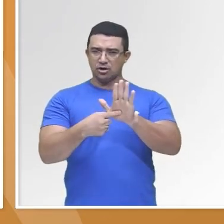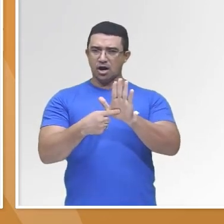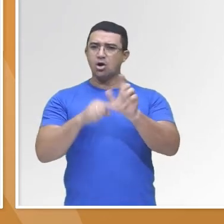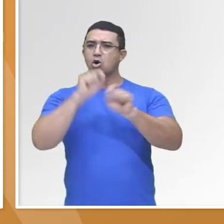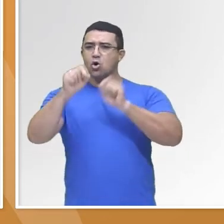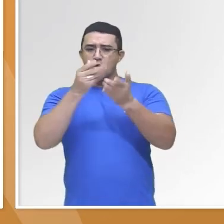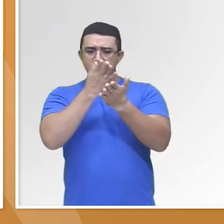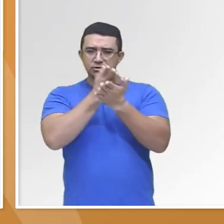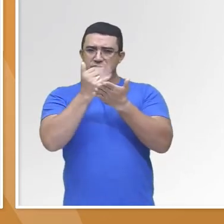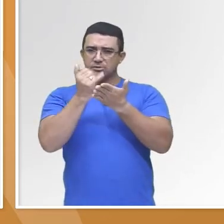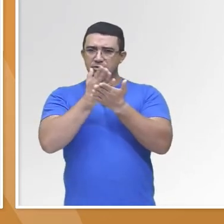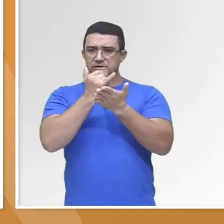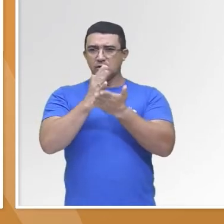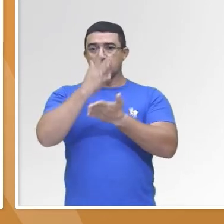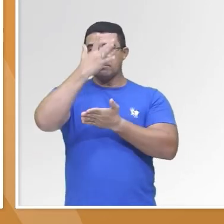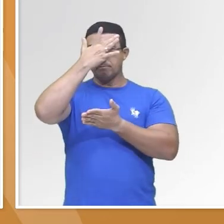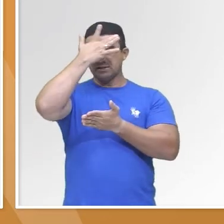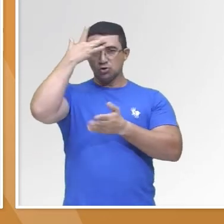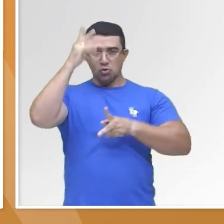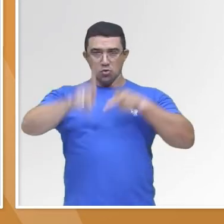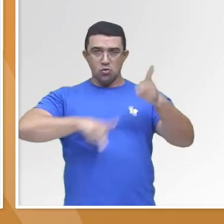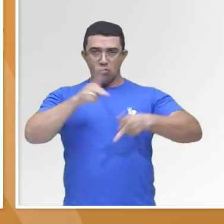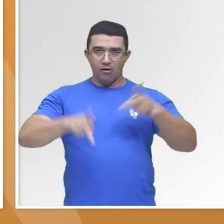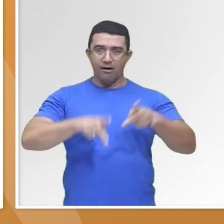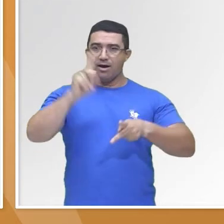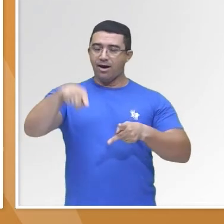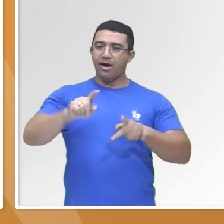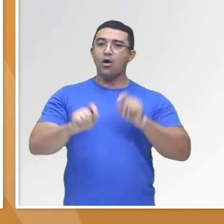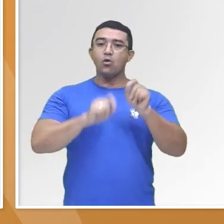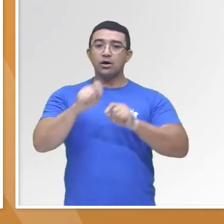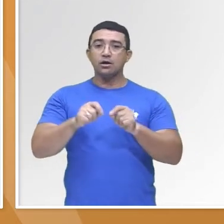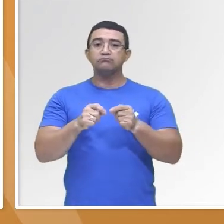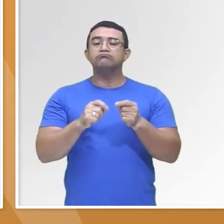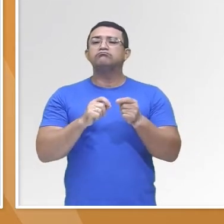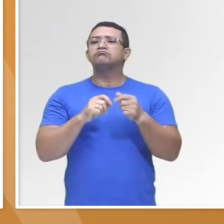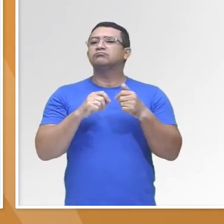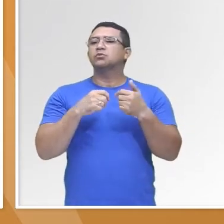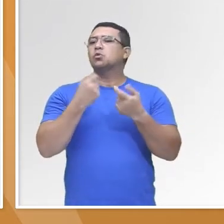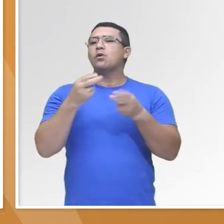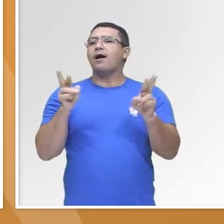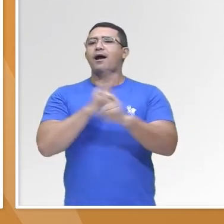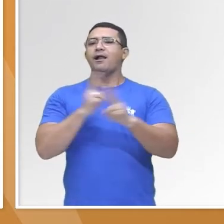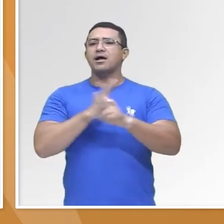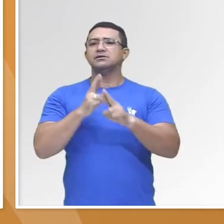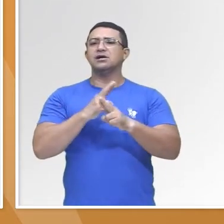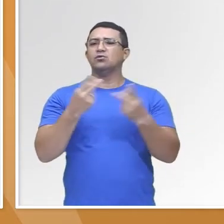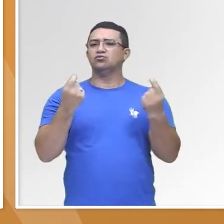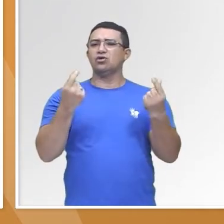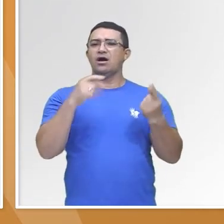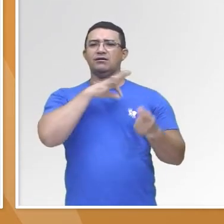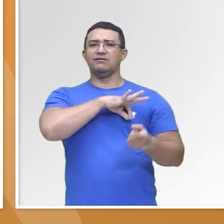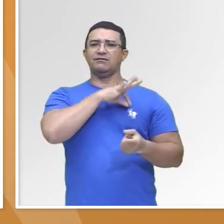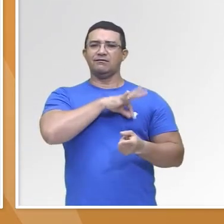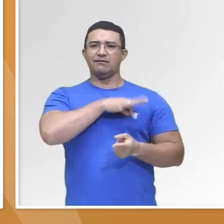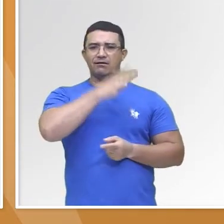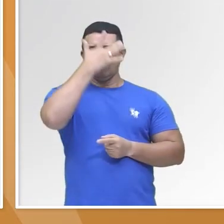da população é justamente a distribuição da renda. Qual a relação da distribuição da renda